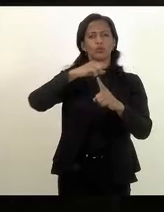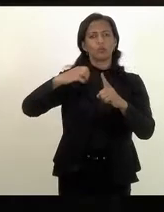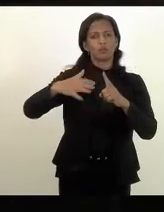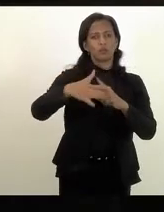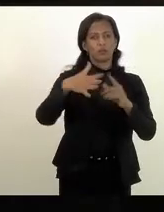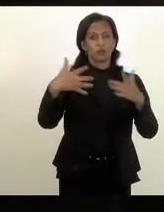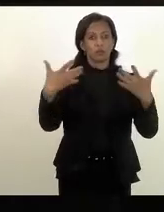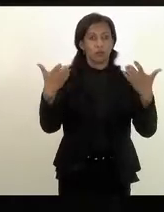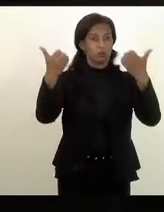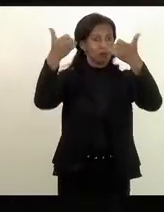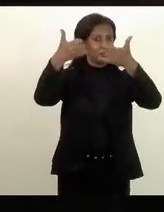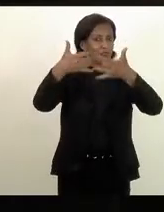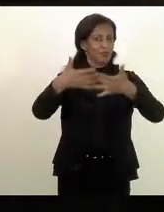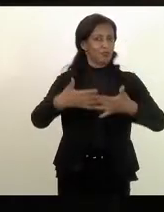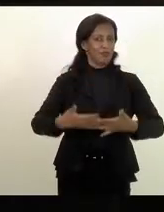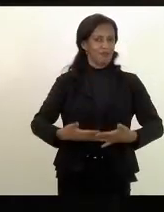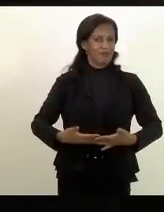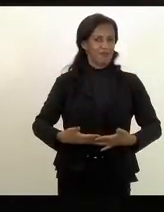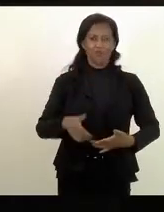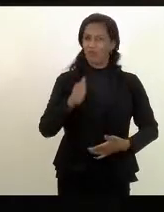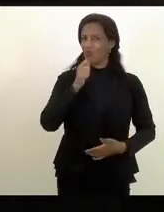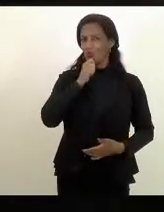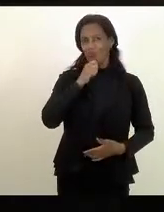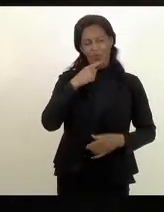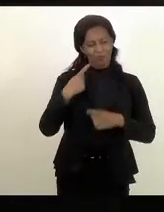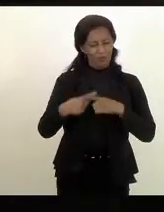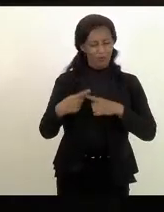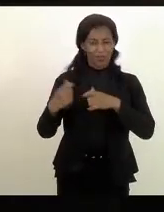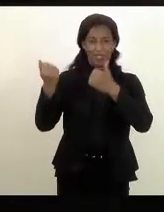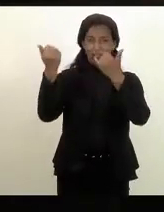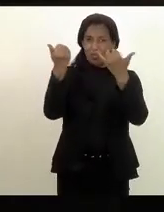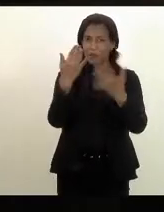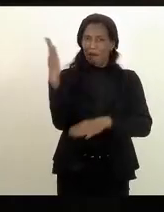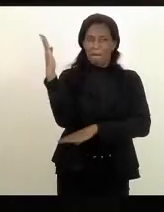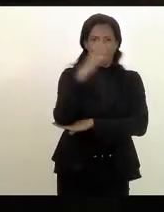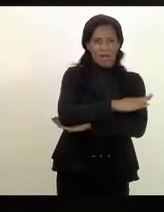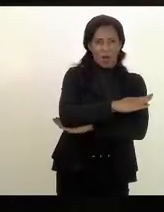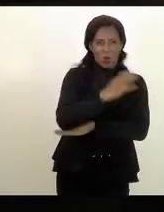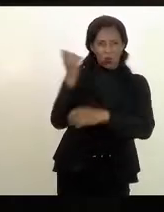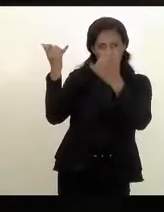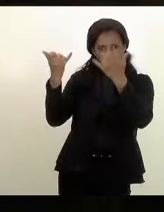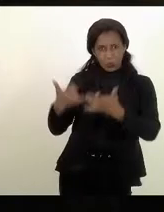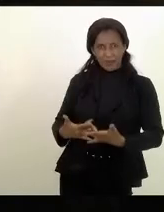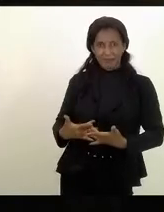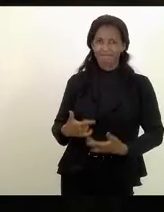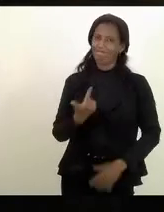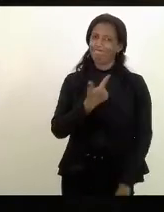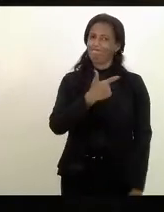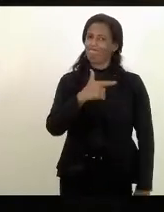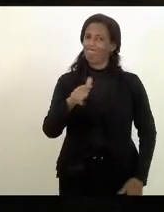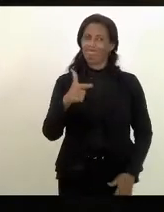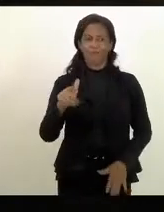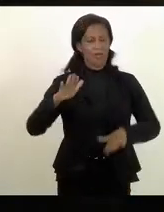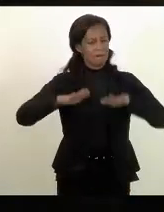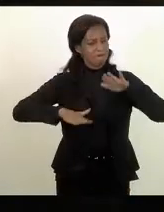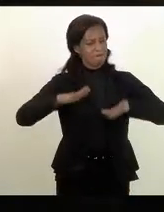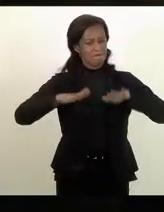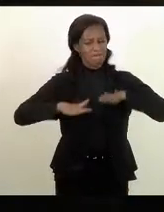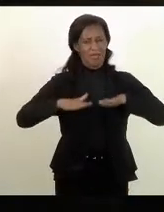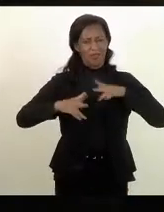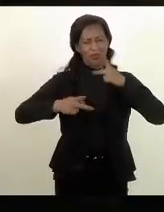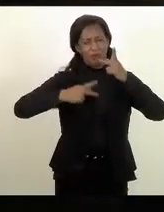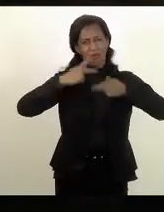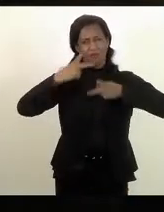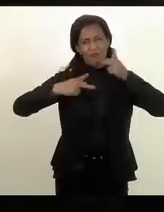não há justificativa para o mal ainda que o seu discurso seja o bem